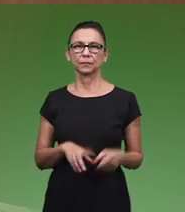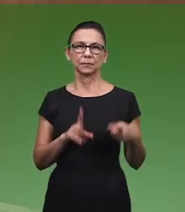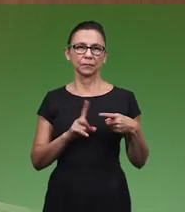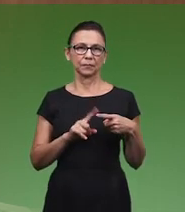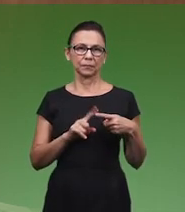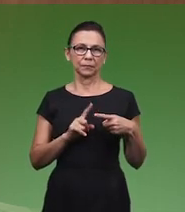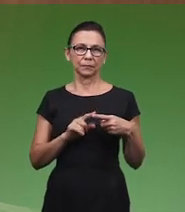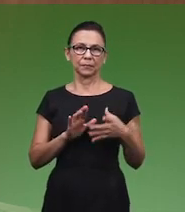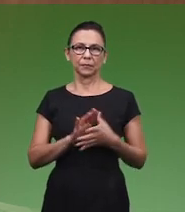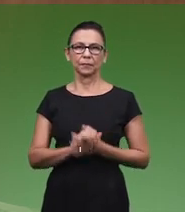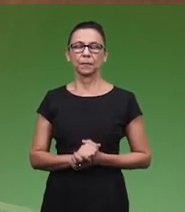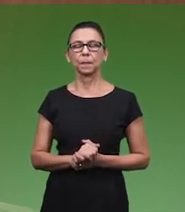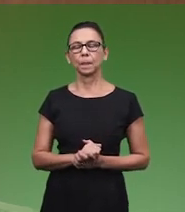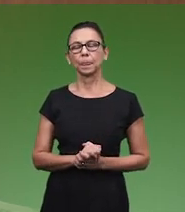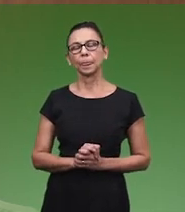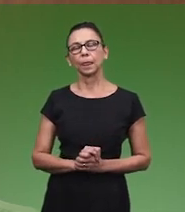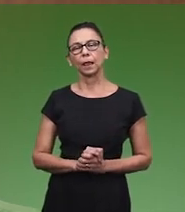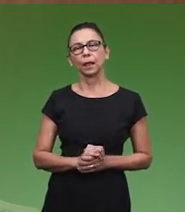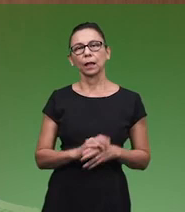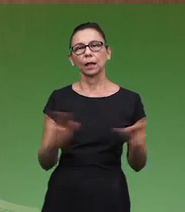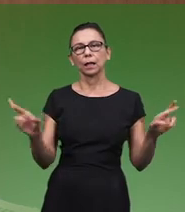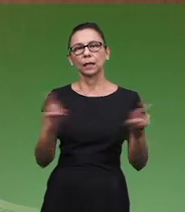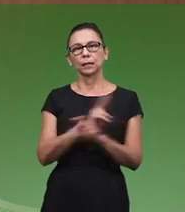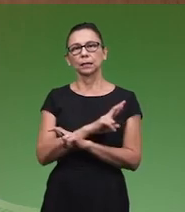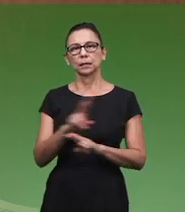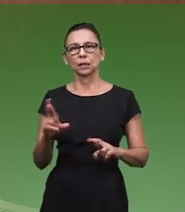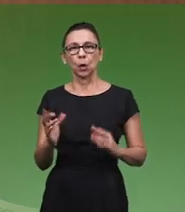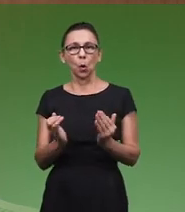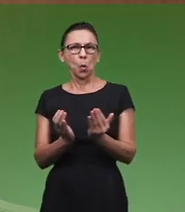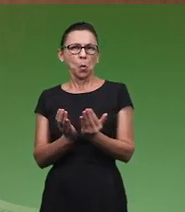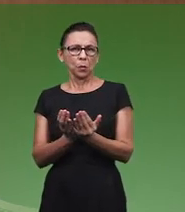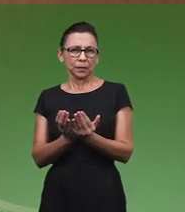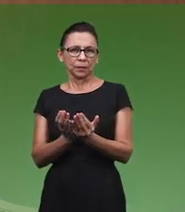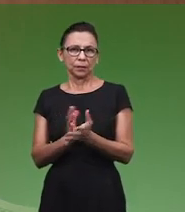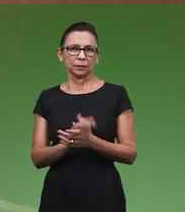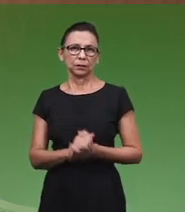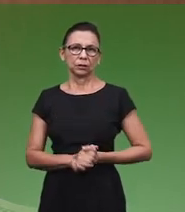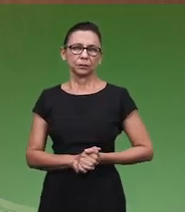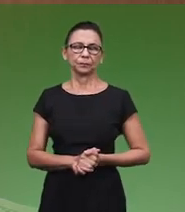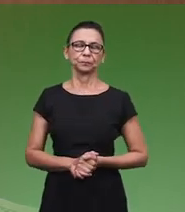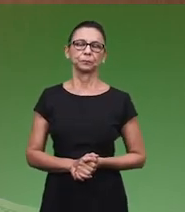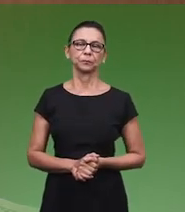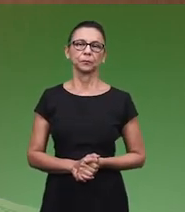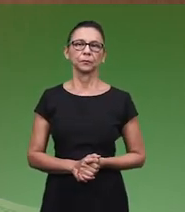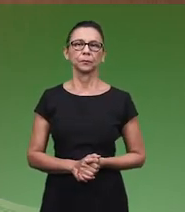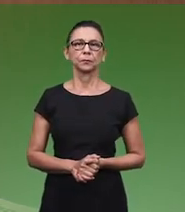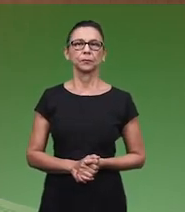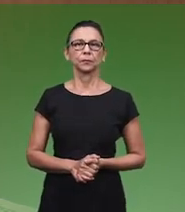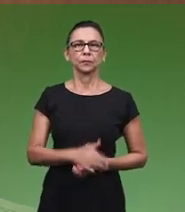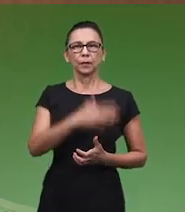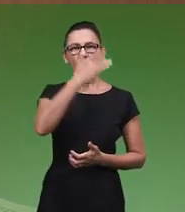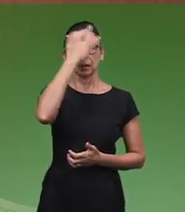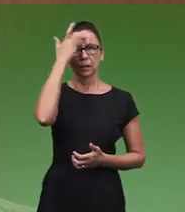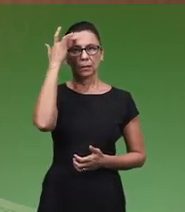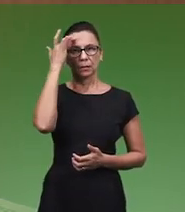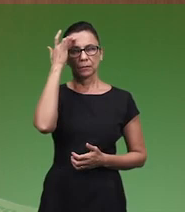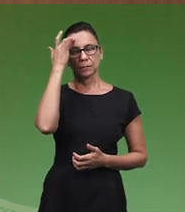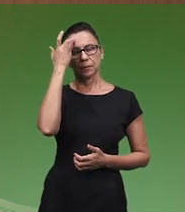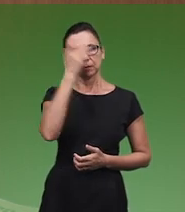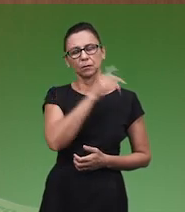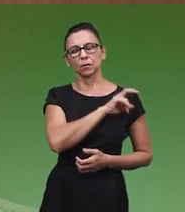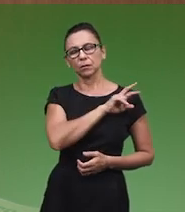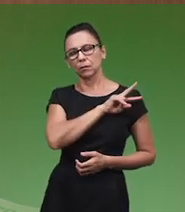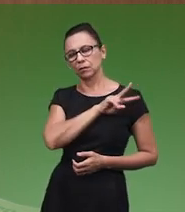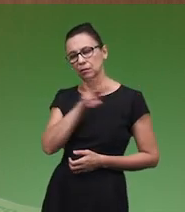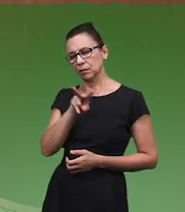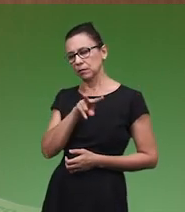o crente comum é tido pelo mundo, pelos poderosos, como alguém imprestável, inválido,